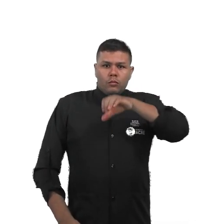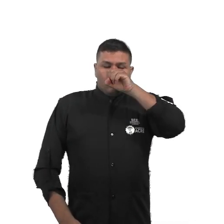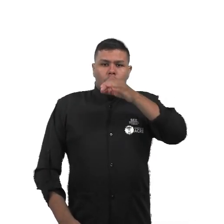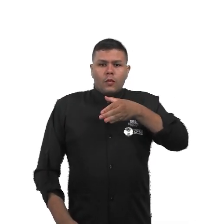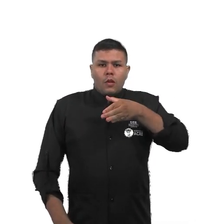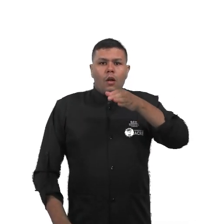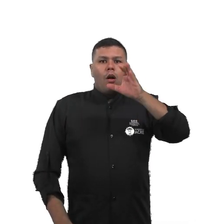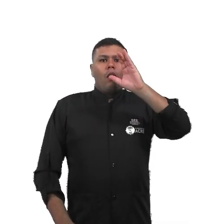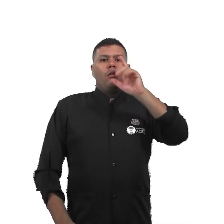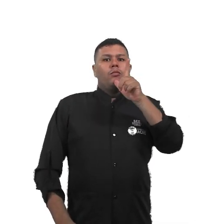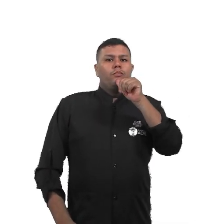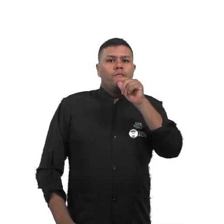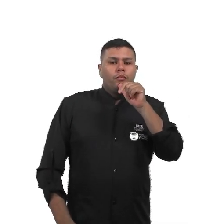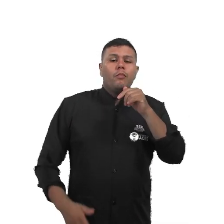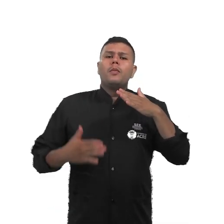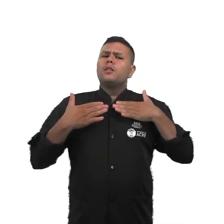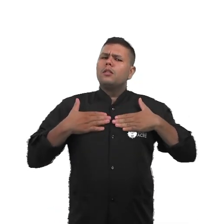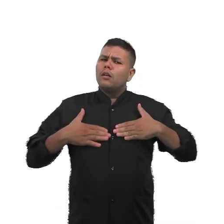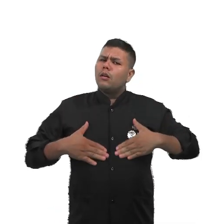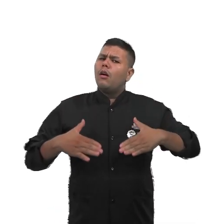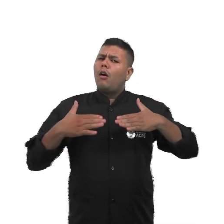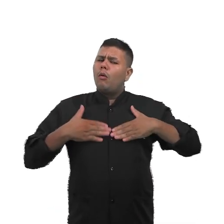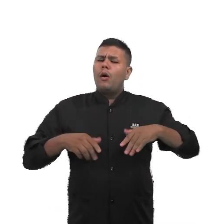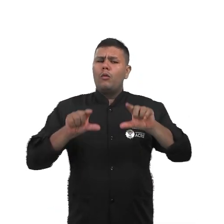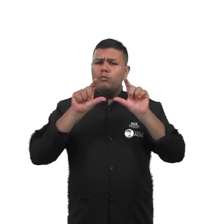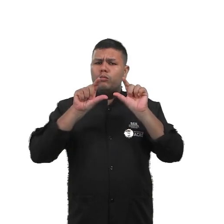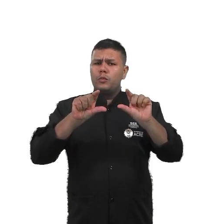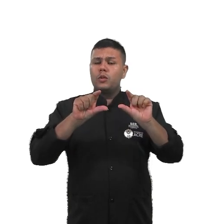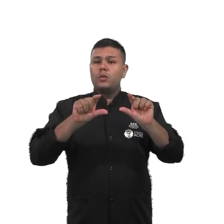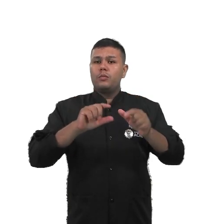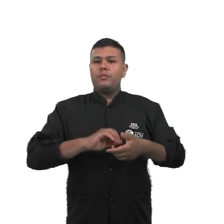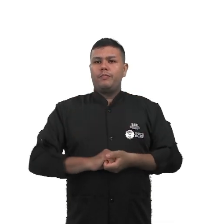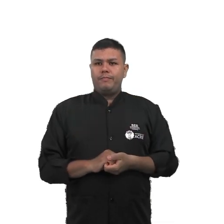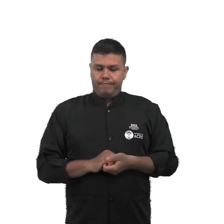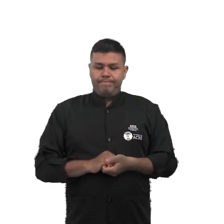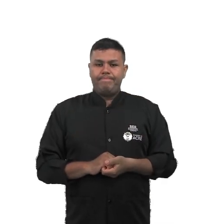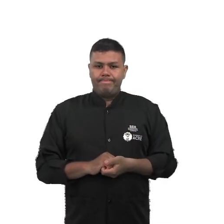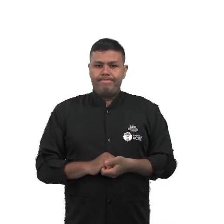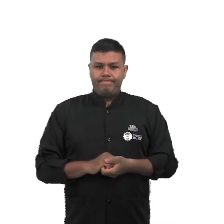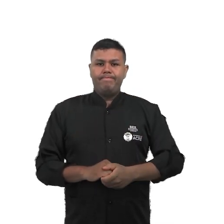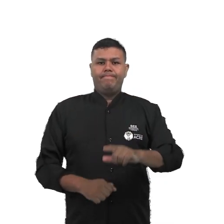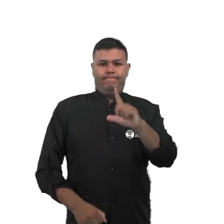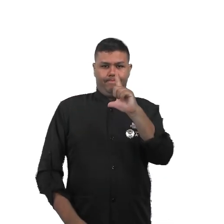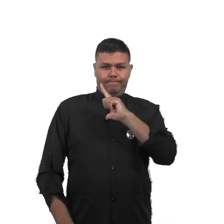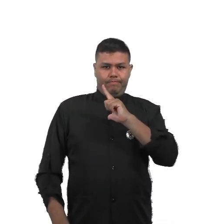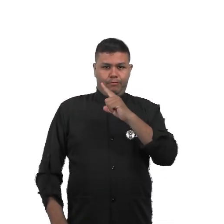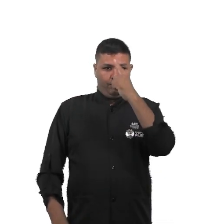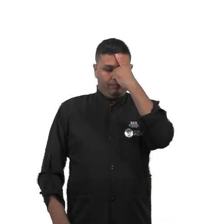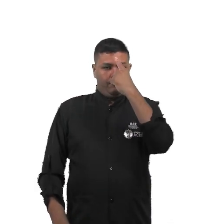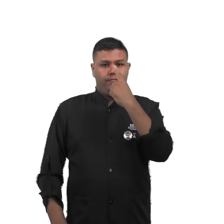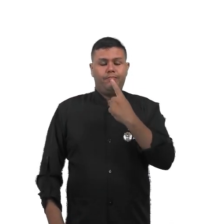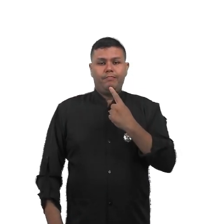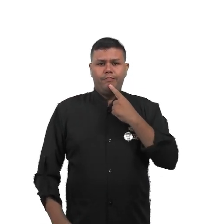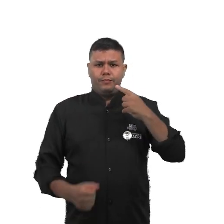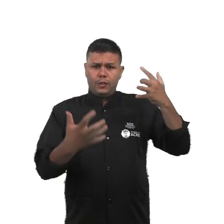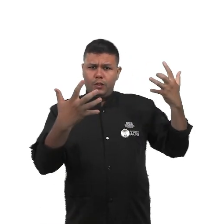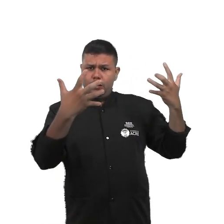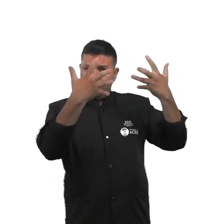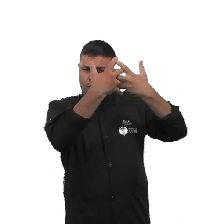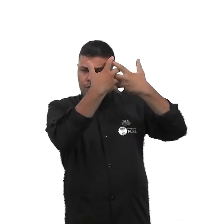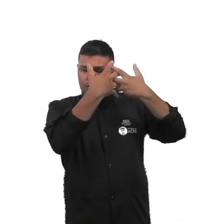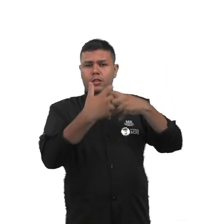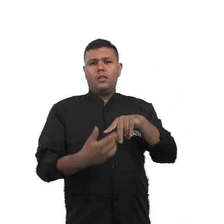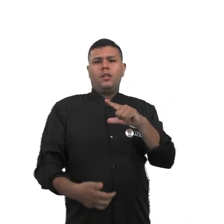um pouco. E aí nós temos esse diagrama aqui do nosso cérebro, dividido em 3 cores